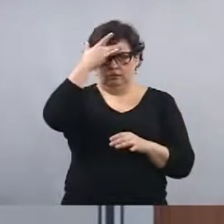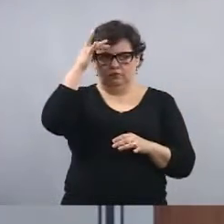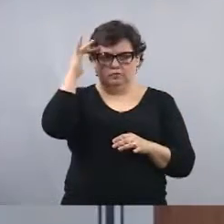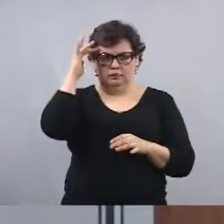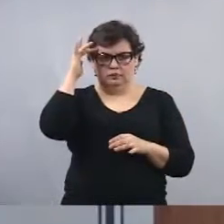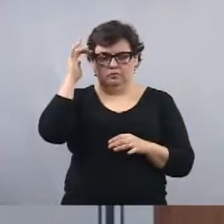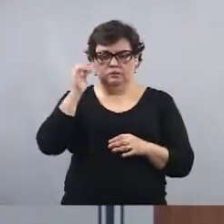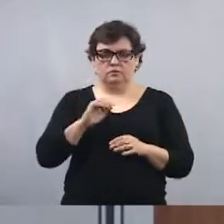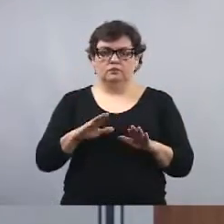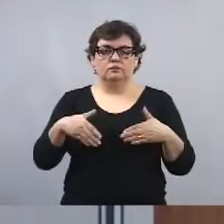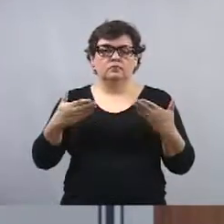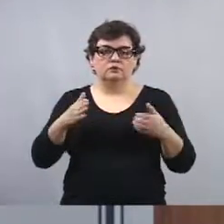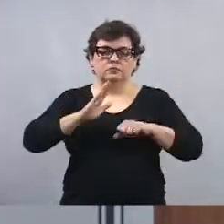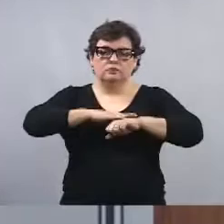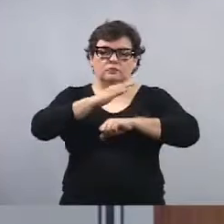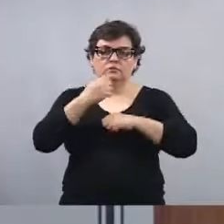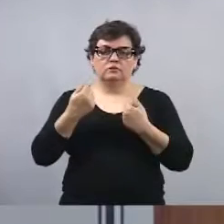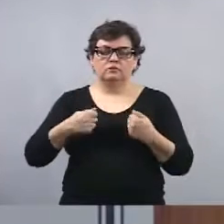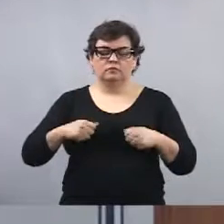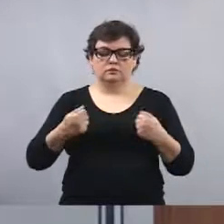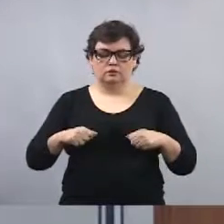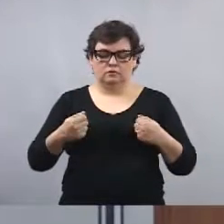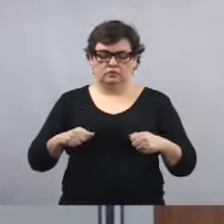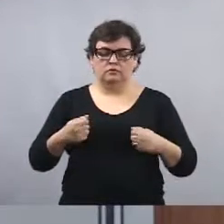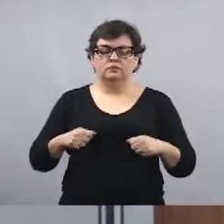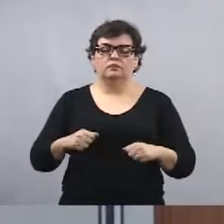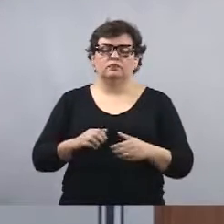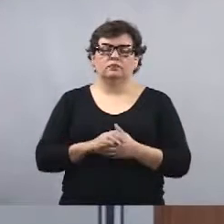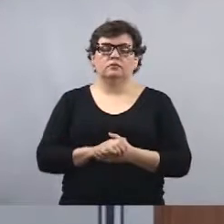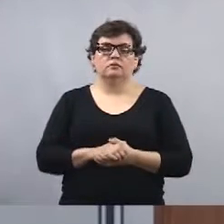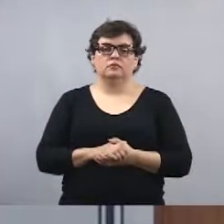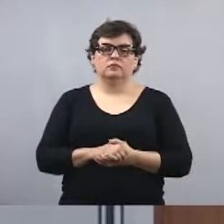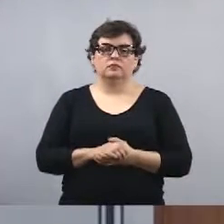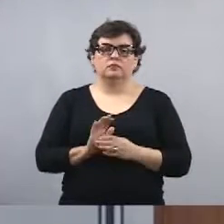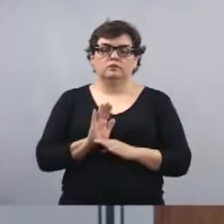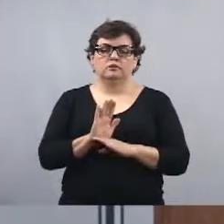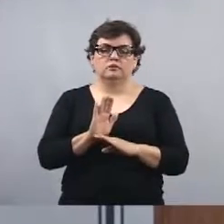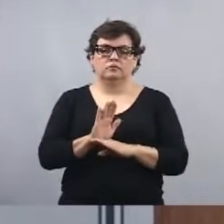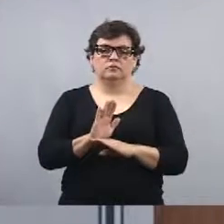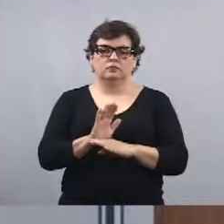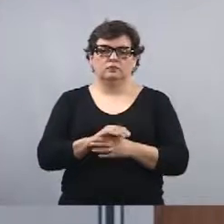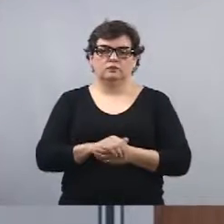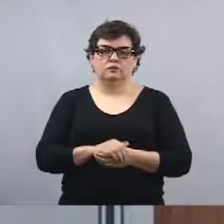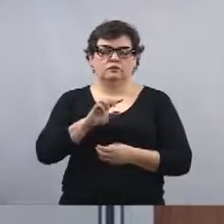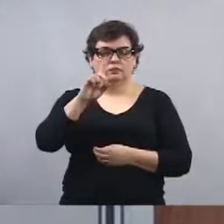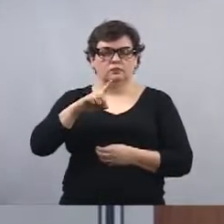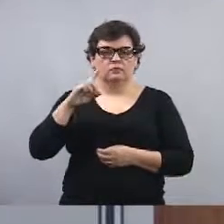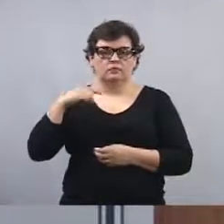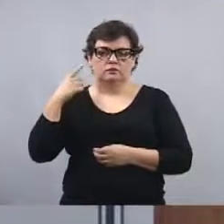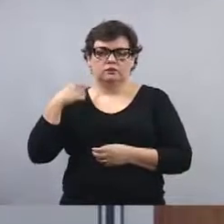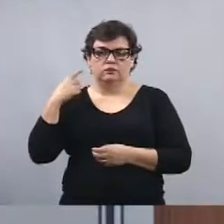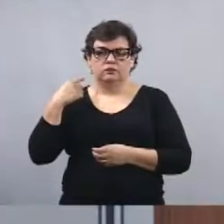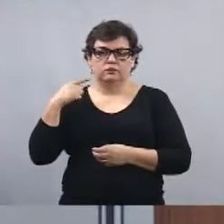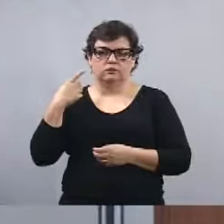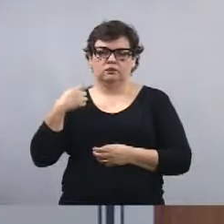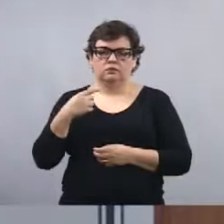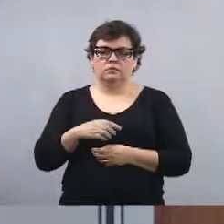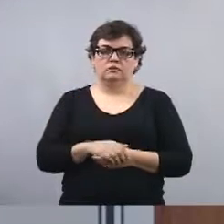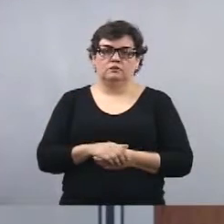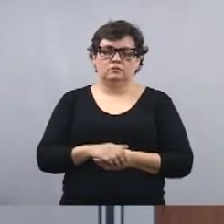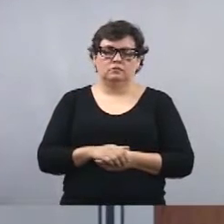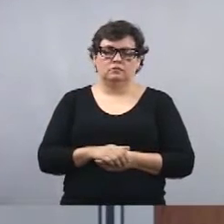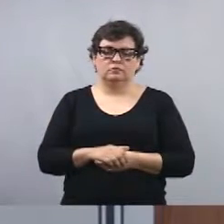estado de maior necessidade, quando mais busca e precisa de um amparo. Em geral, é o advogado quem o assiste na